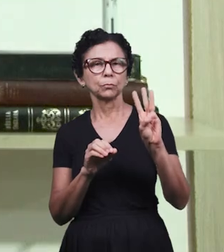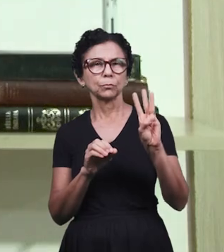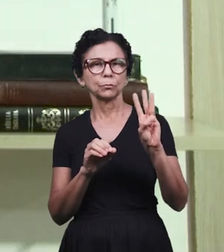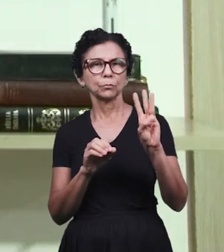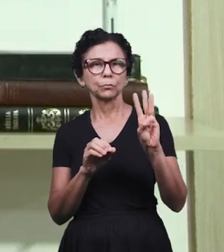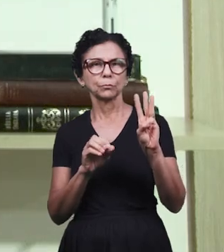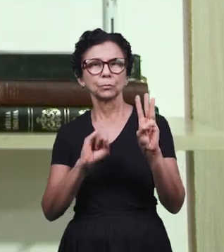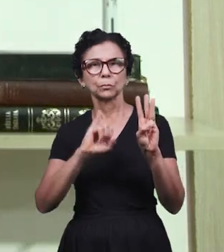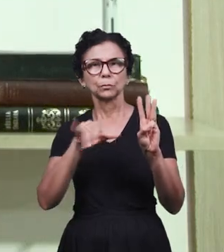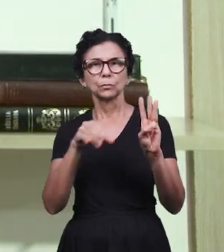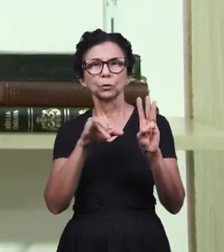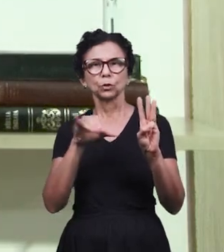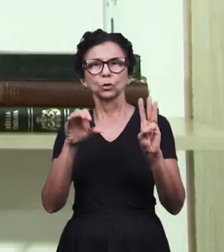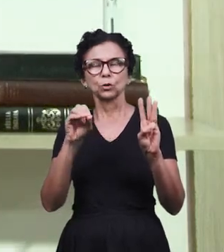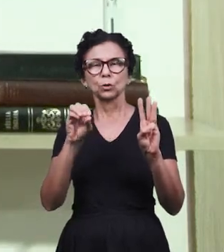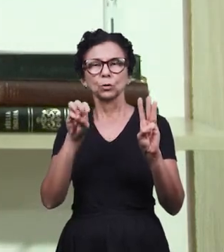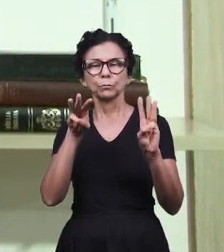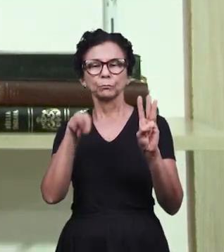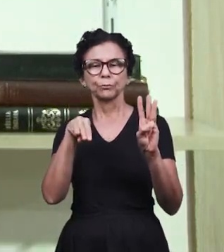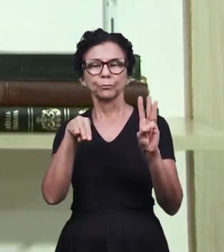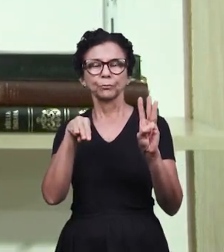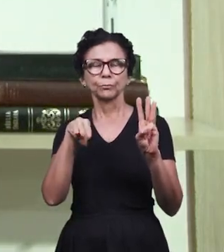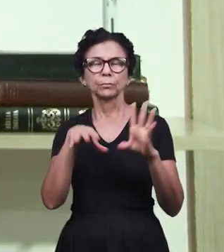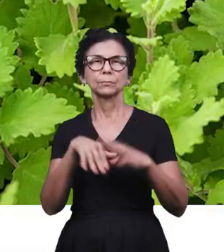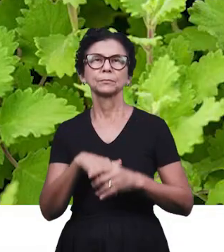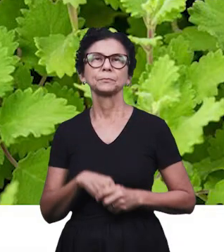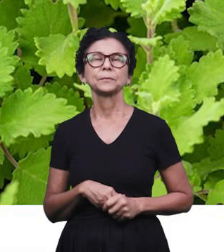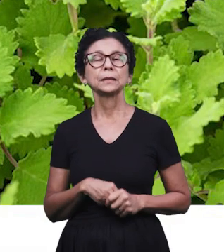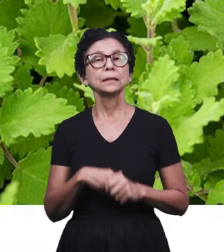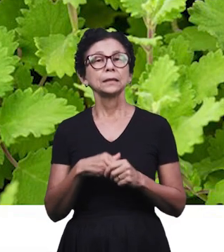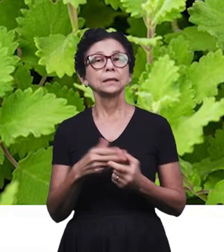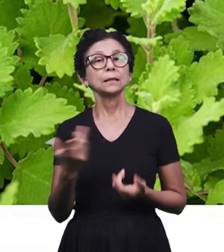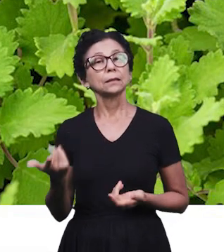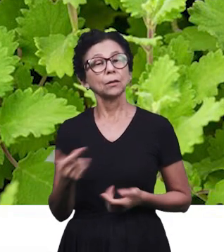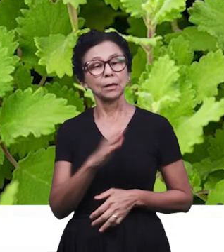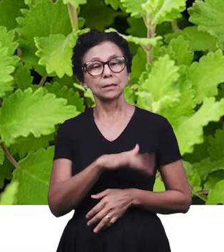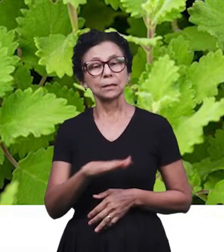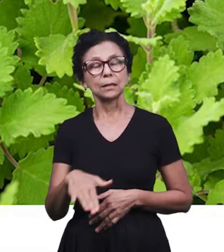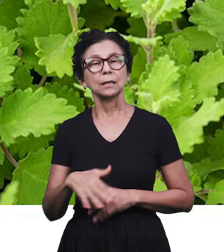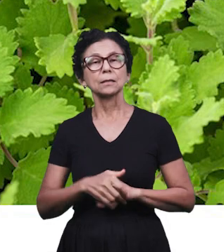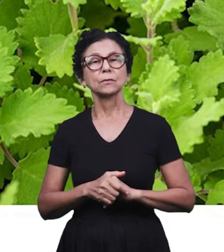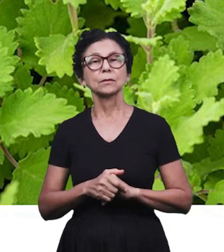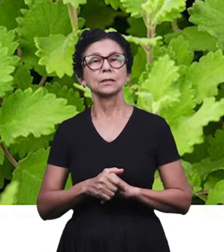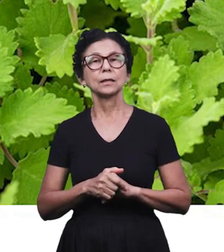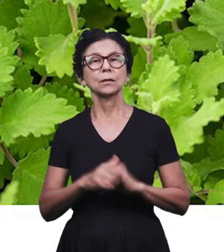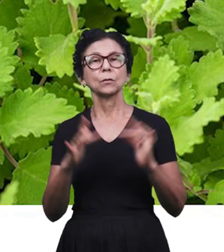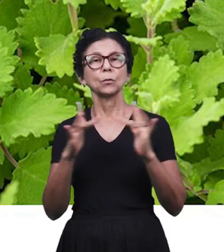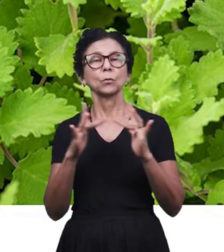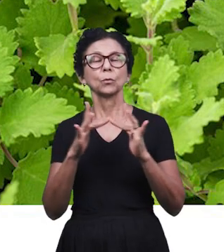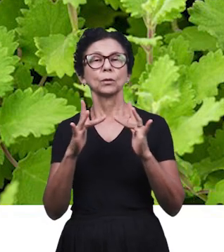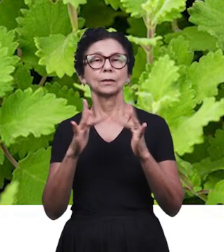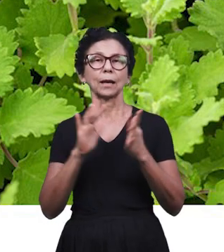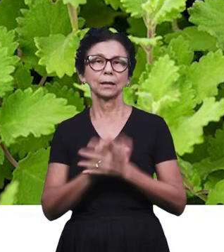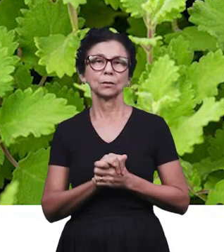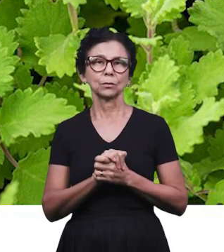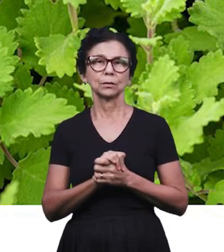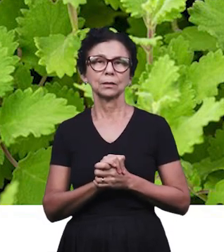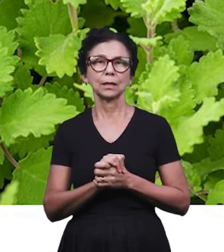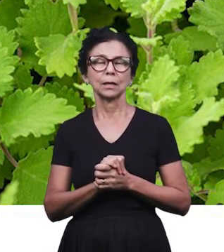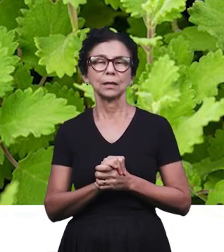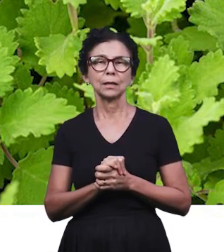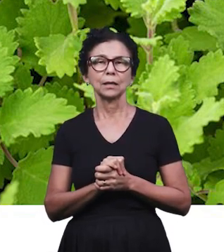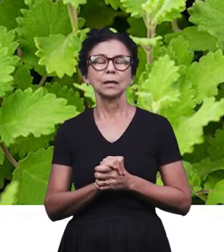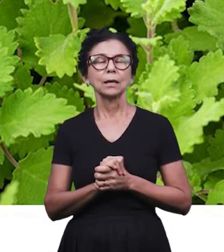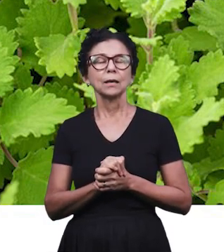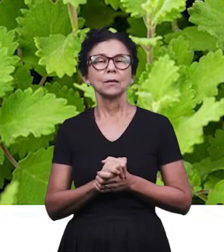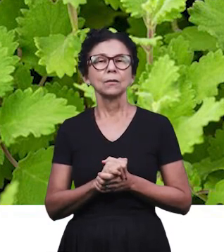vão ter um contato tátil, visual, reforçado com o teu comando auditivo, e isso